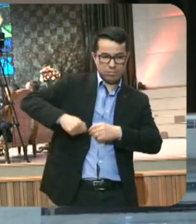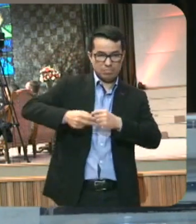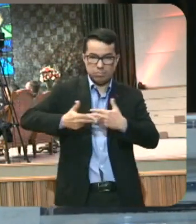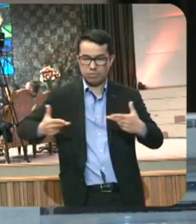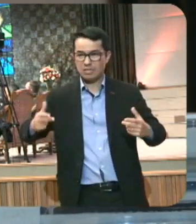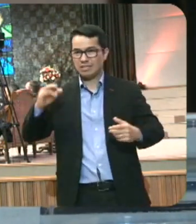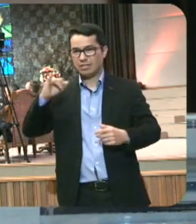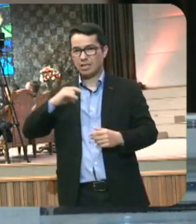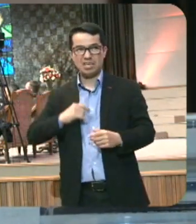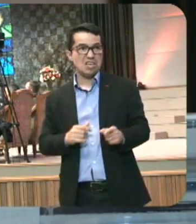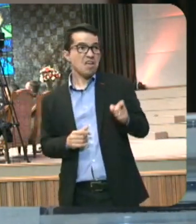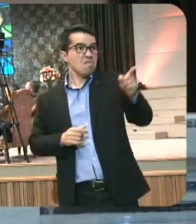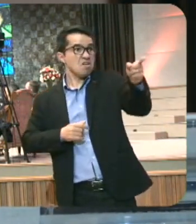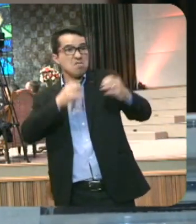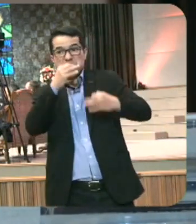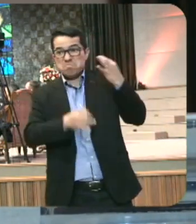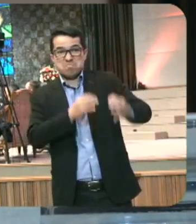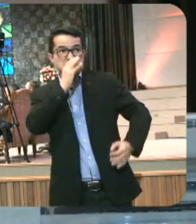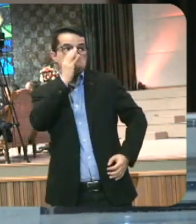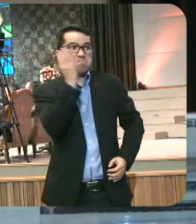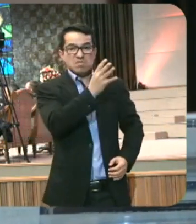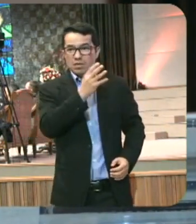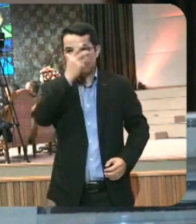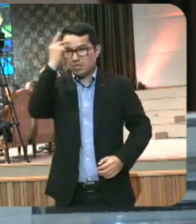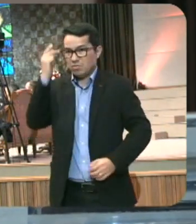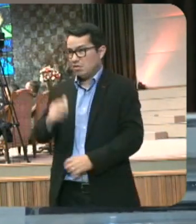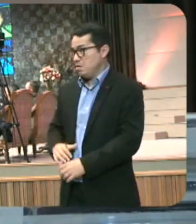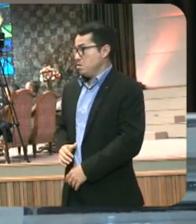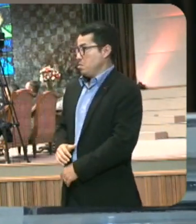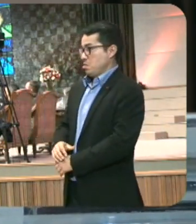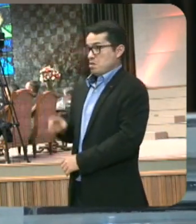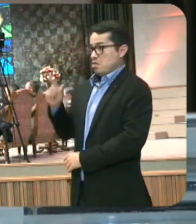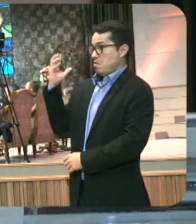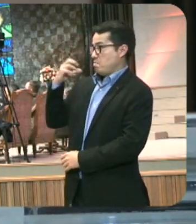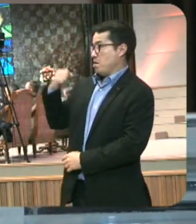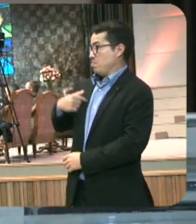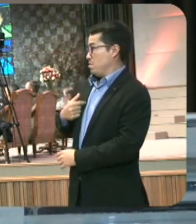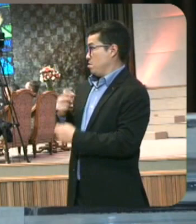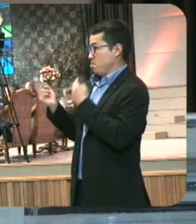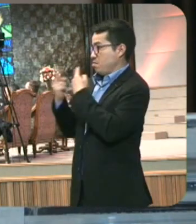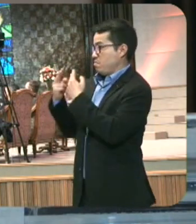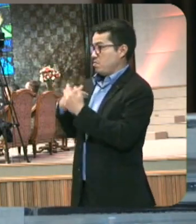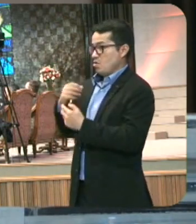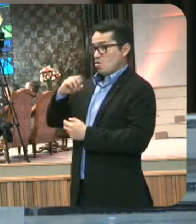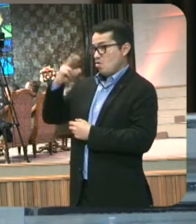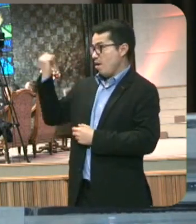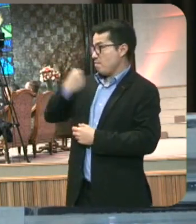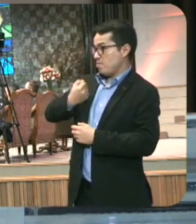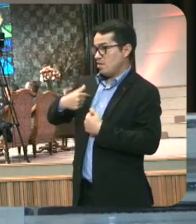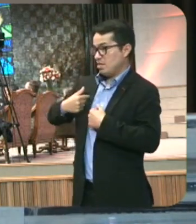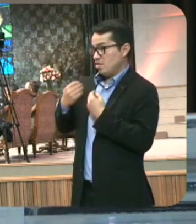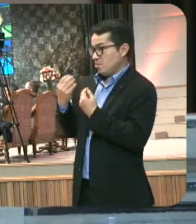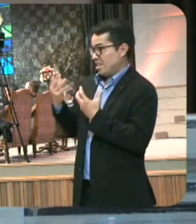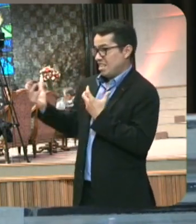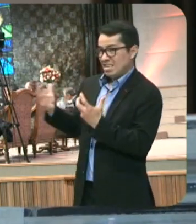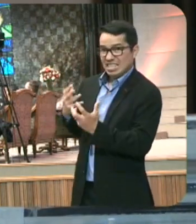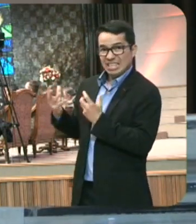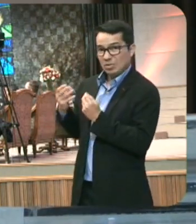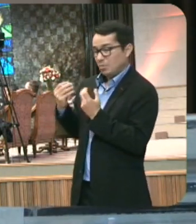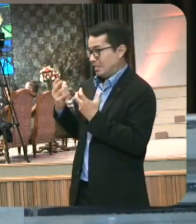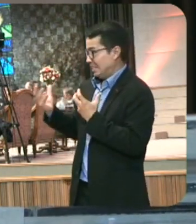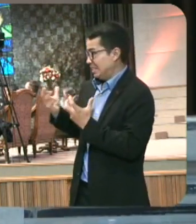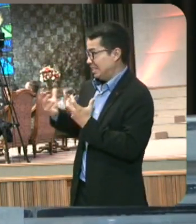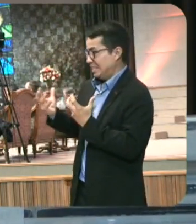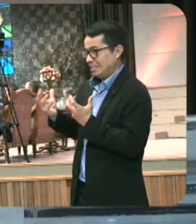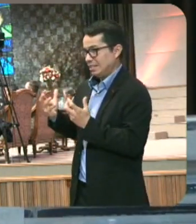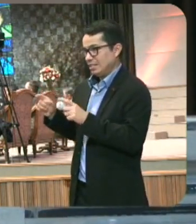sendo acusado, e ele se sentisse na iminência de ser arrestado, né? Porque ali